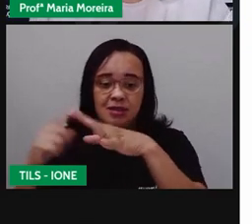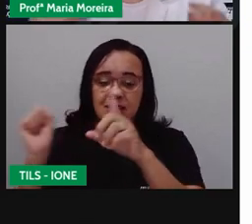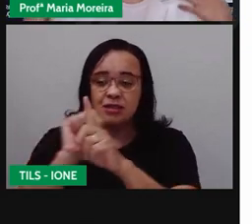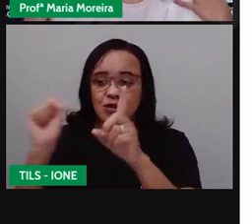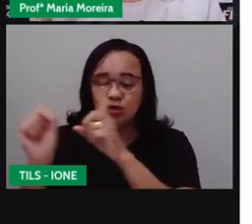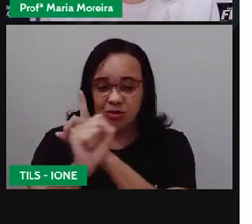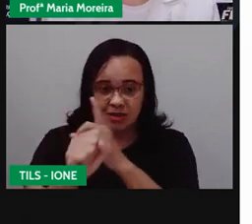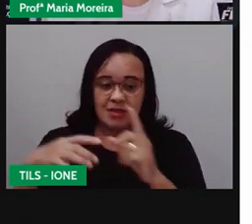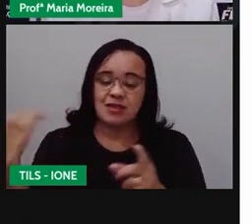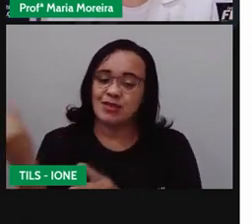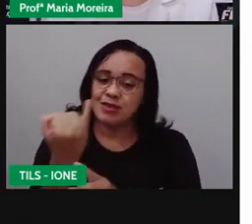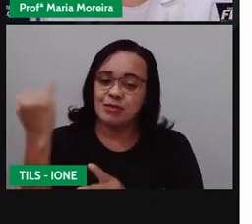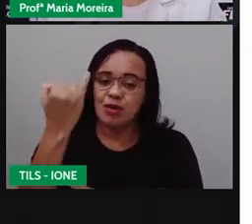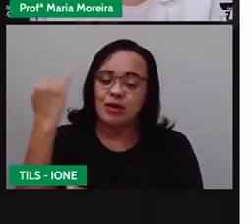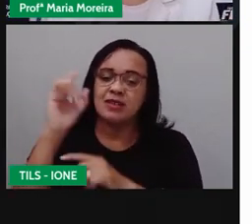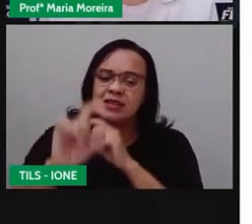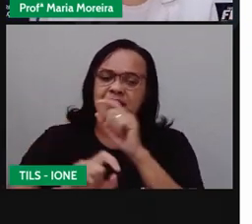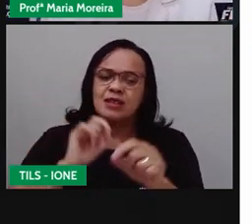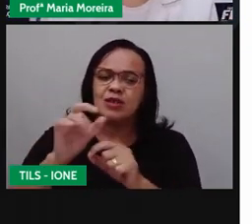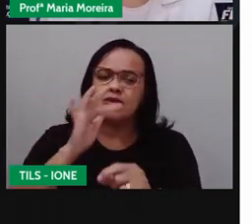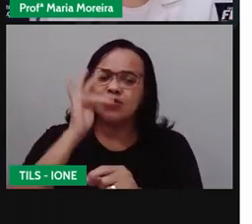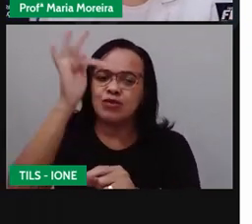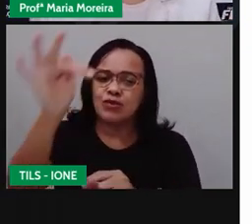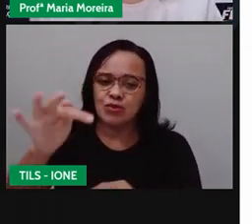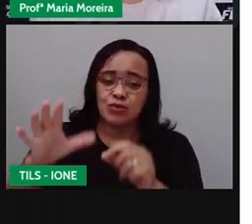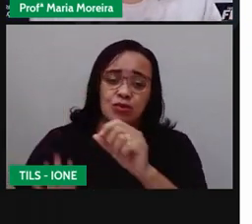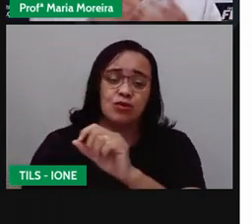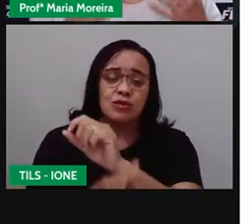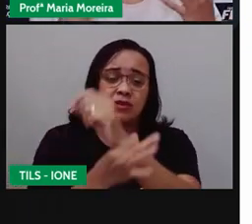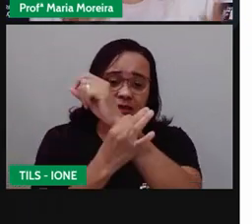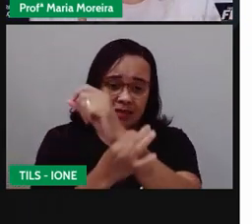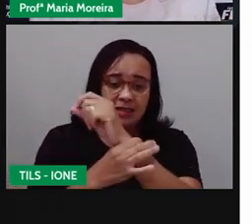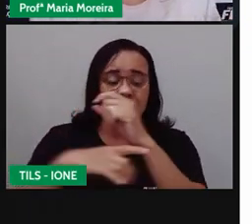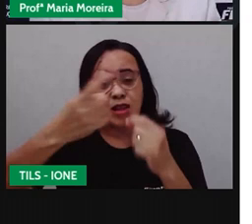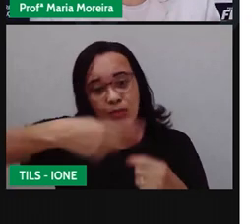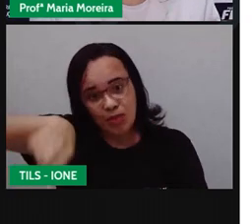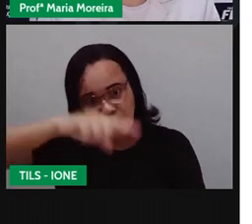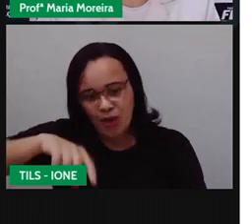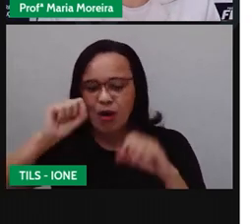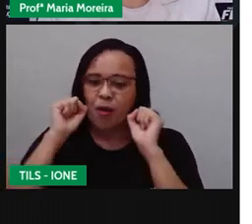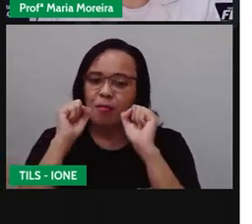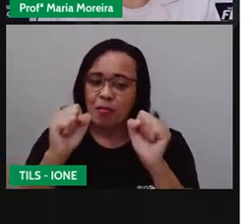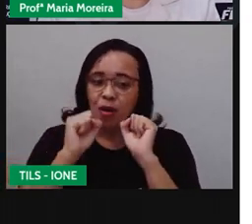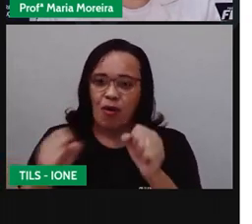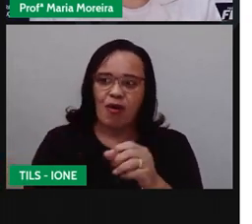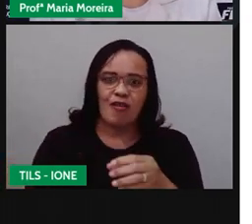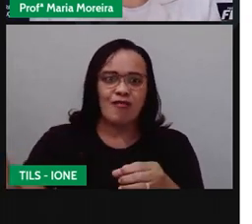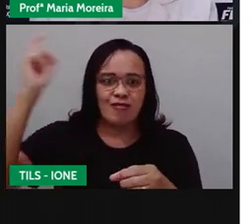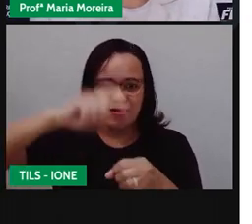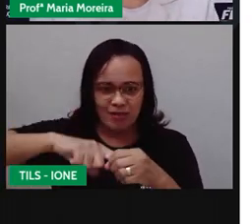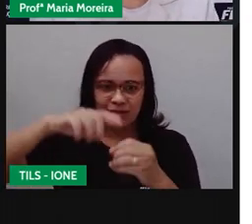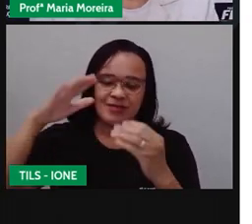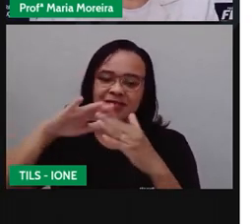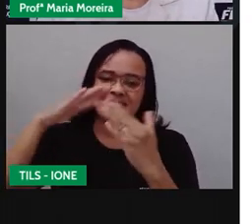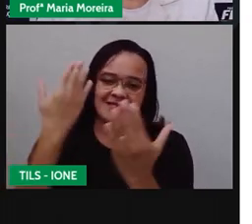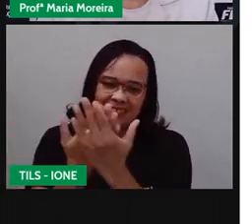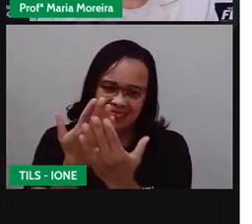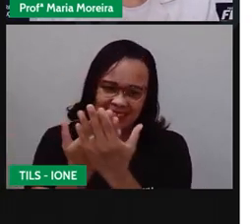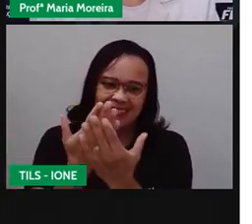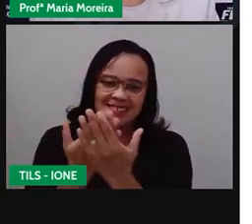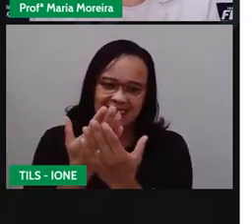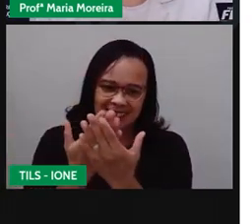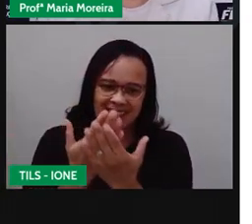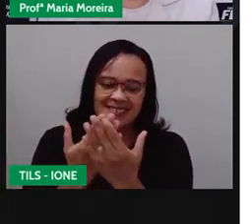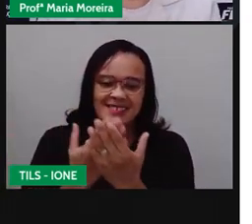importante, para que em breve, né, com segurança, podemos aí voltar o quê? A nossa sala de aula, para que possamos voltar à nossa sala de